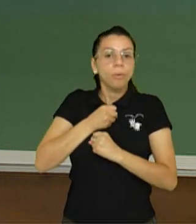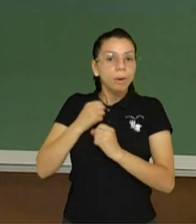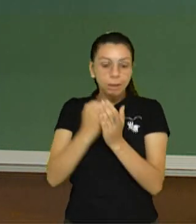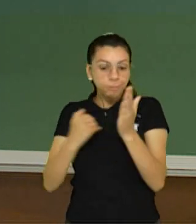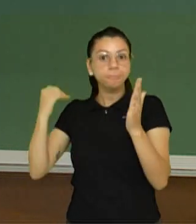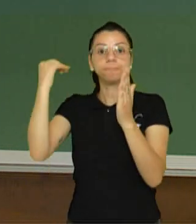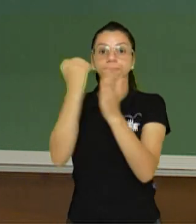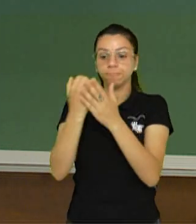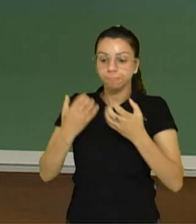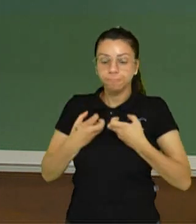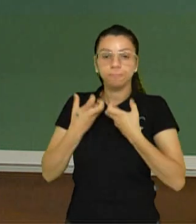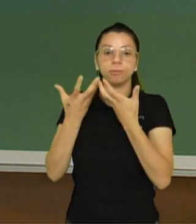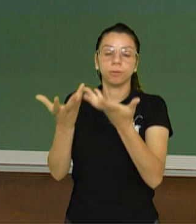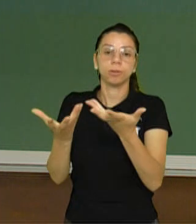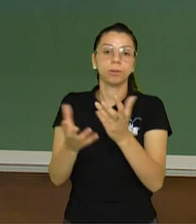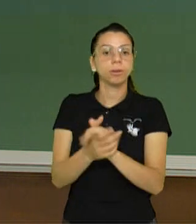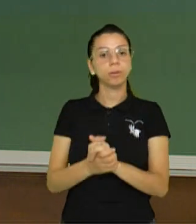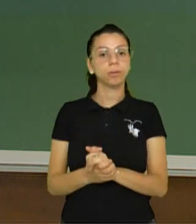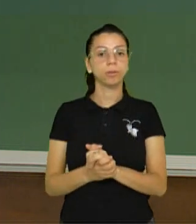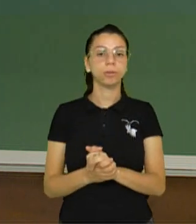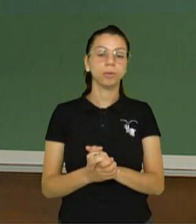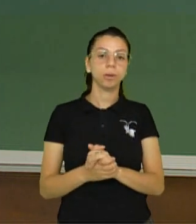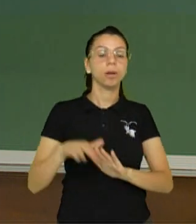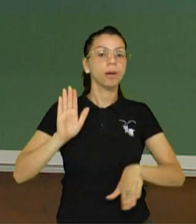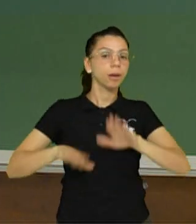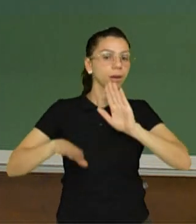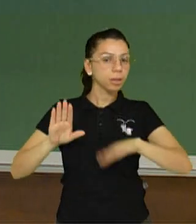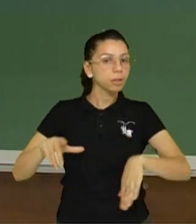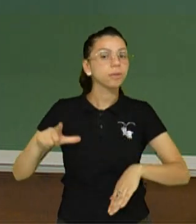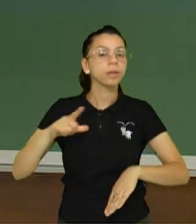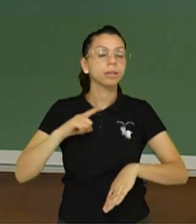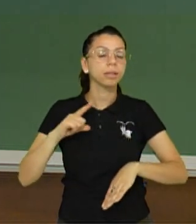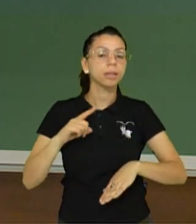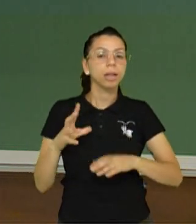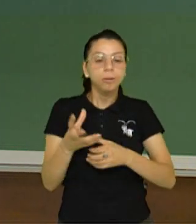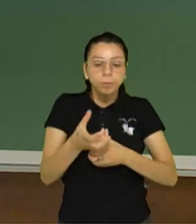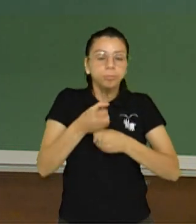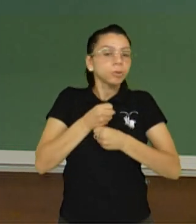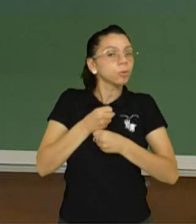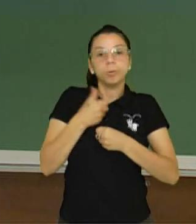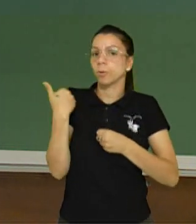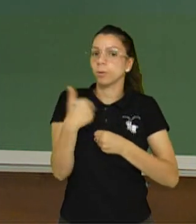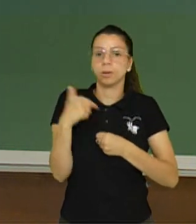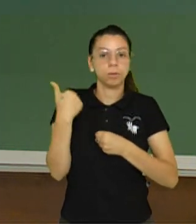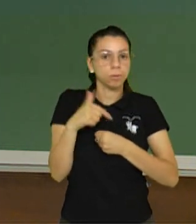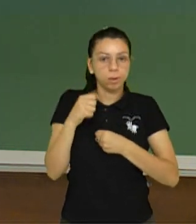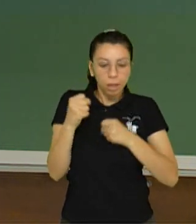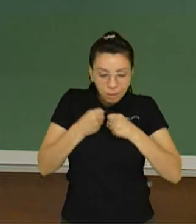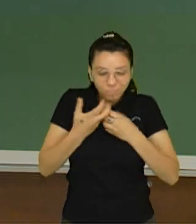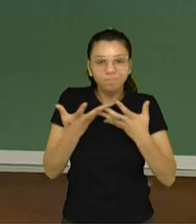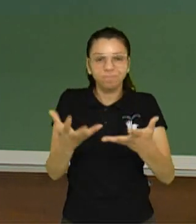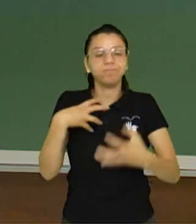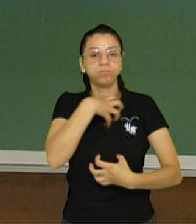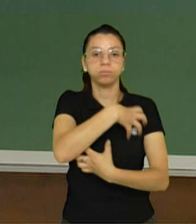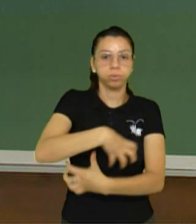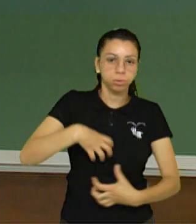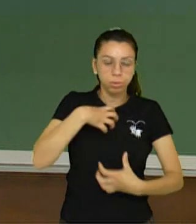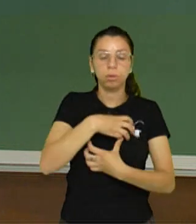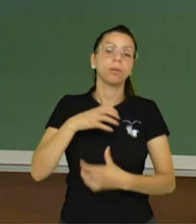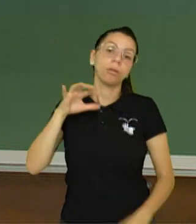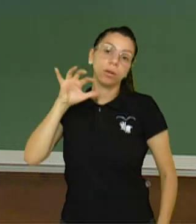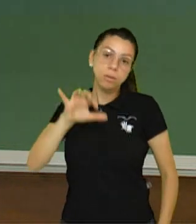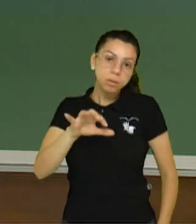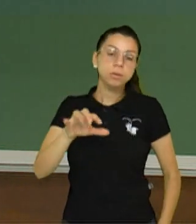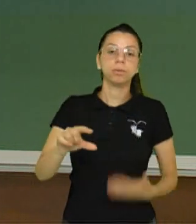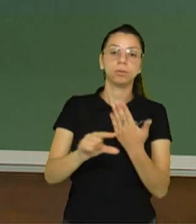que você possa suportar tranquilamente. Muitas vezes é algo que está além do teu controle, esses sentimentos. E é isso que esses artistas vão